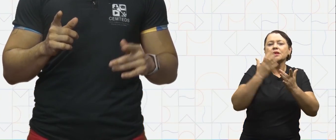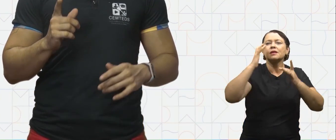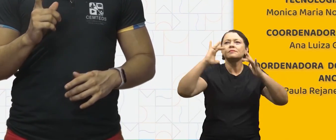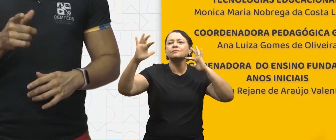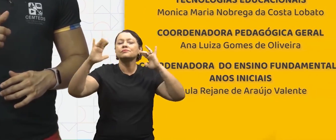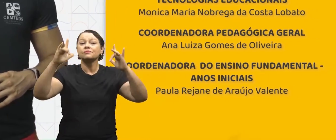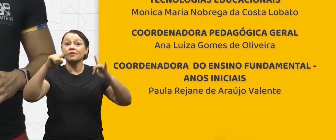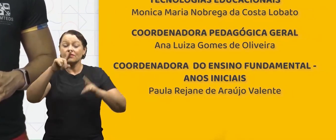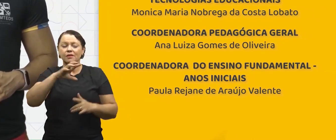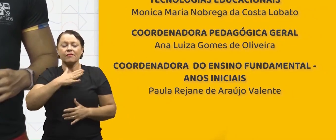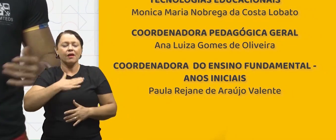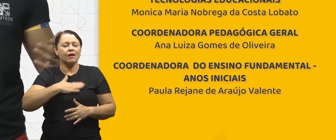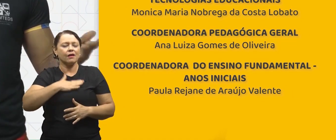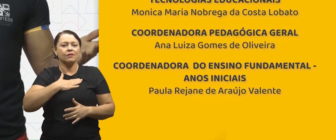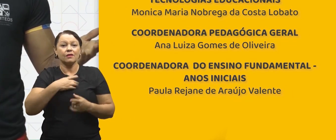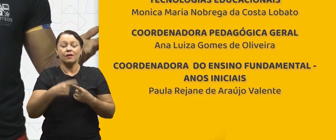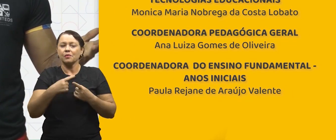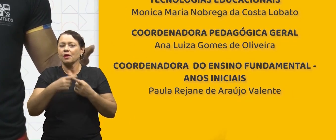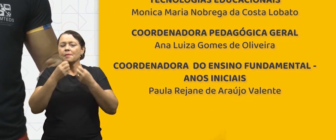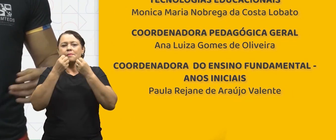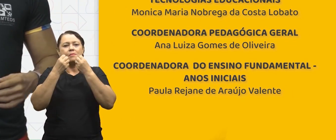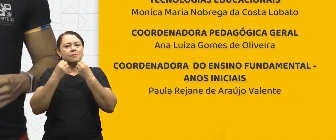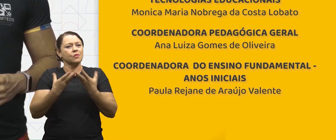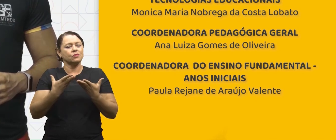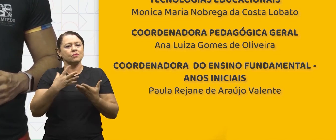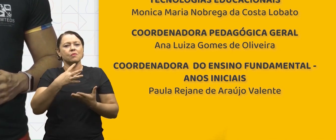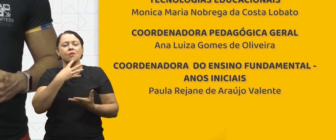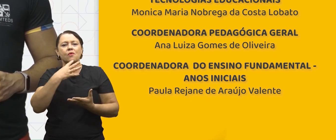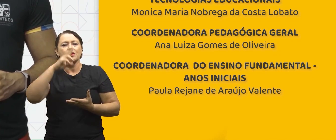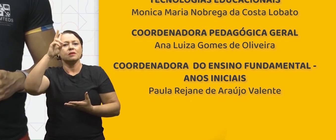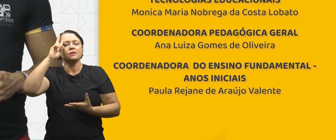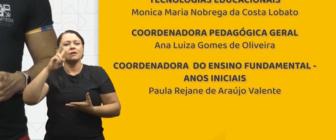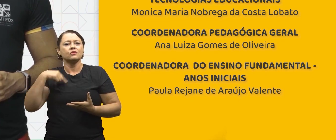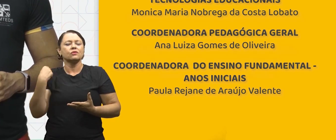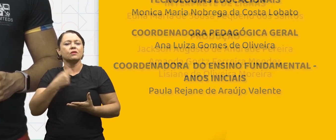amar. Afinal, é muito bom conhecer a história